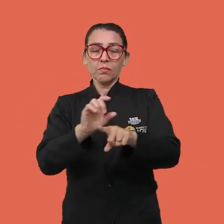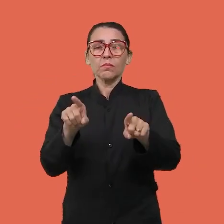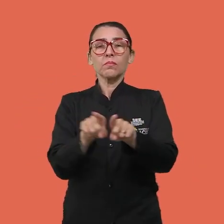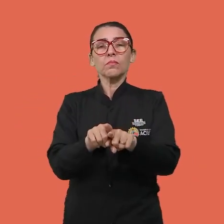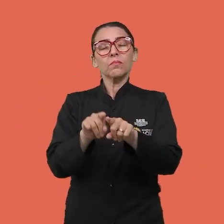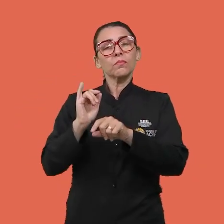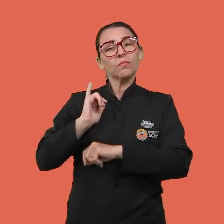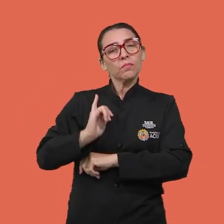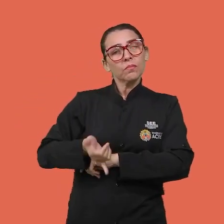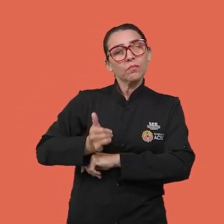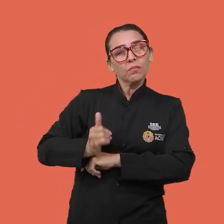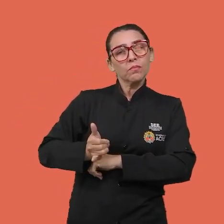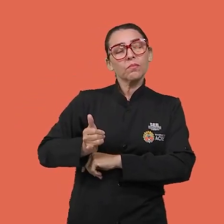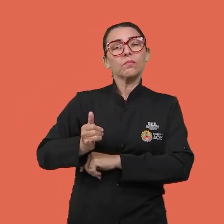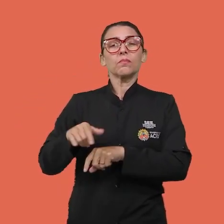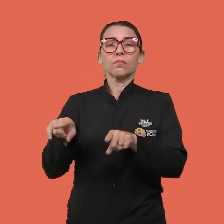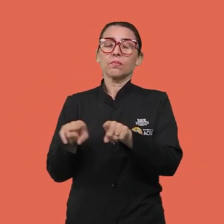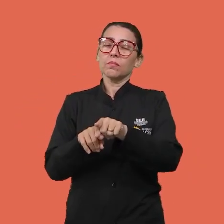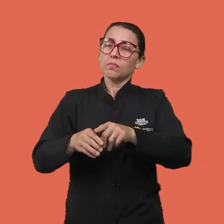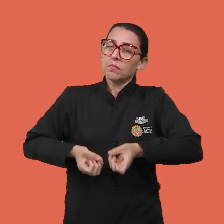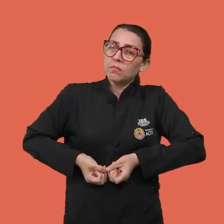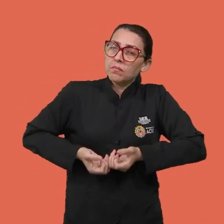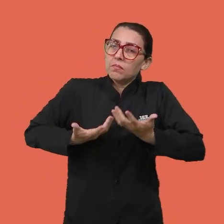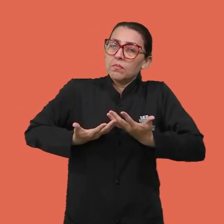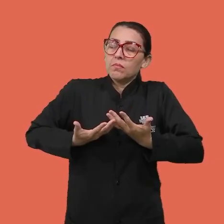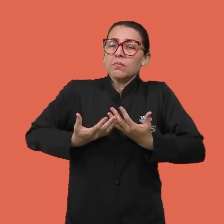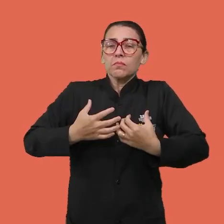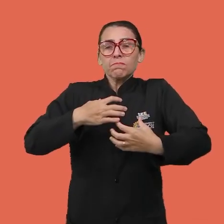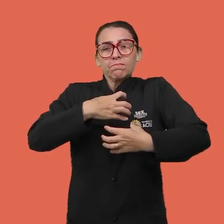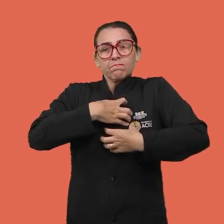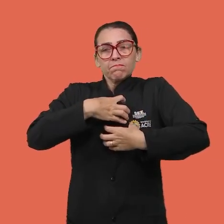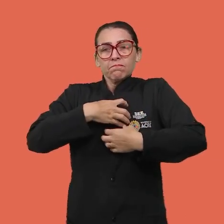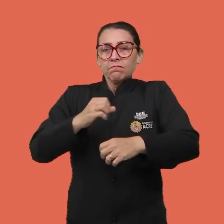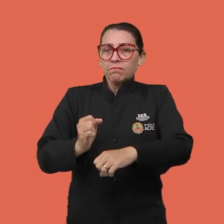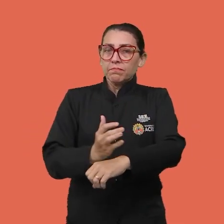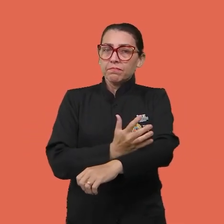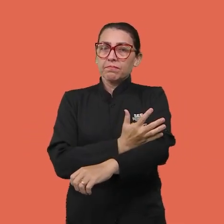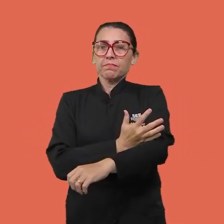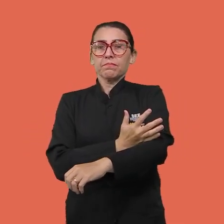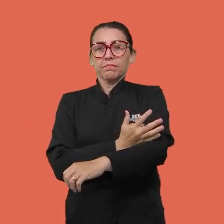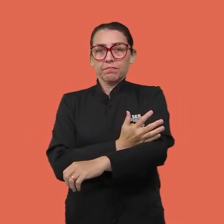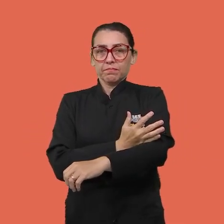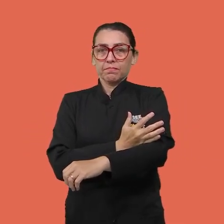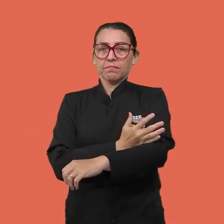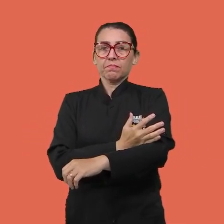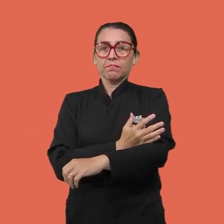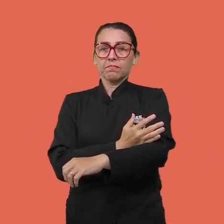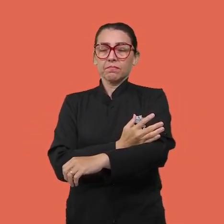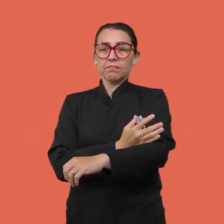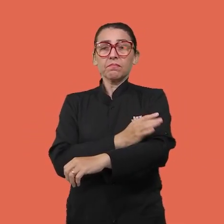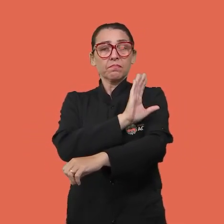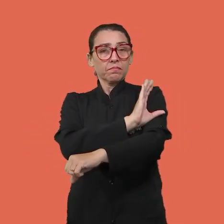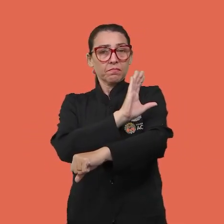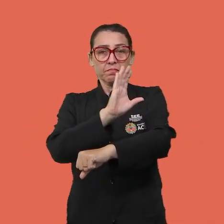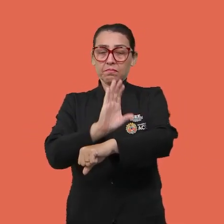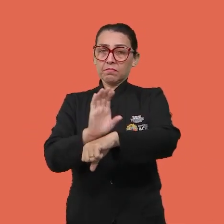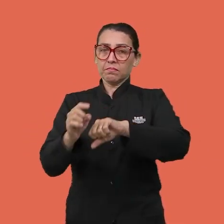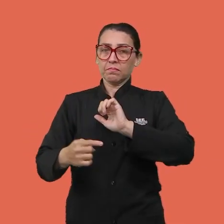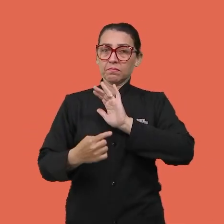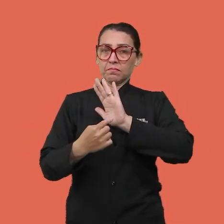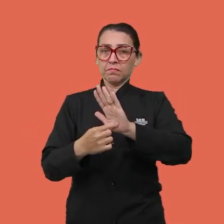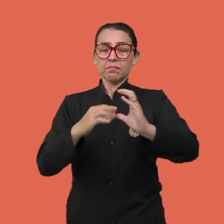a história, ela expressa o nosso estado emocional, ela simboliza a